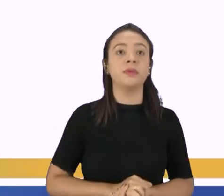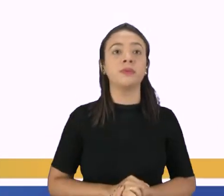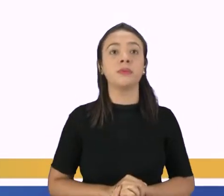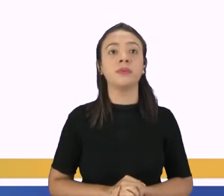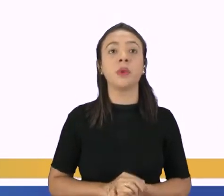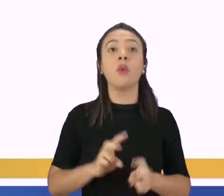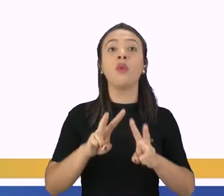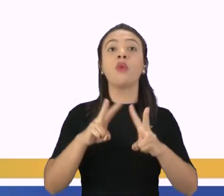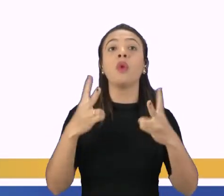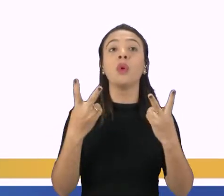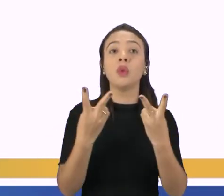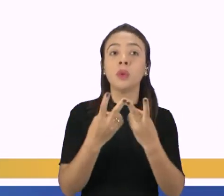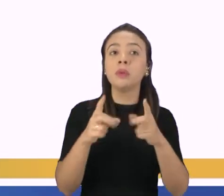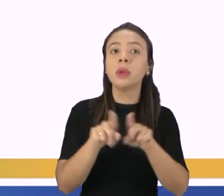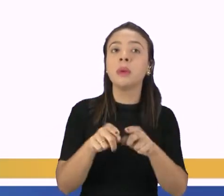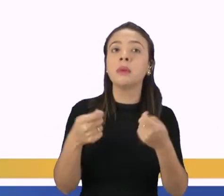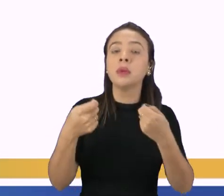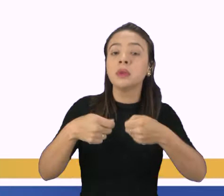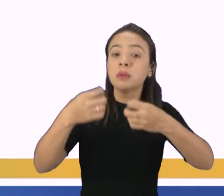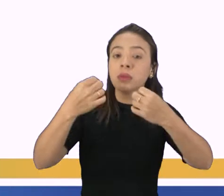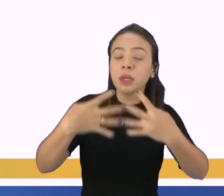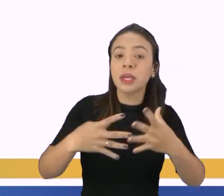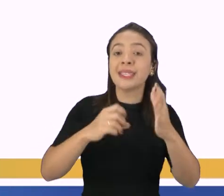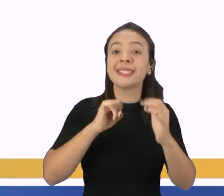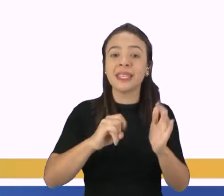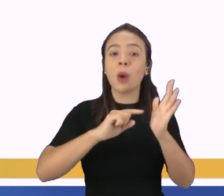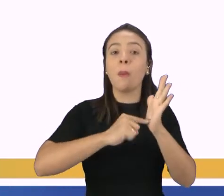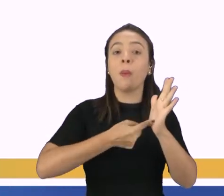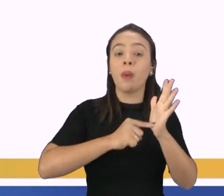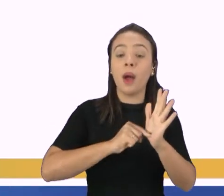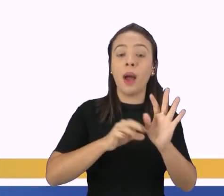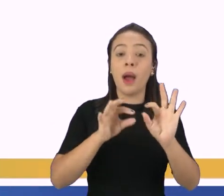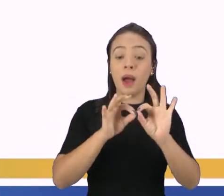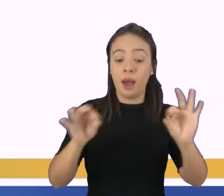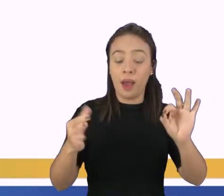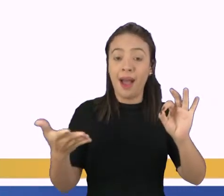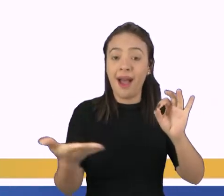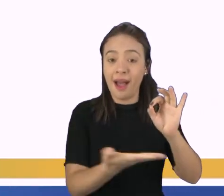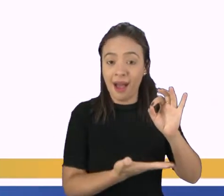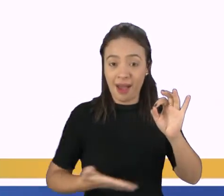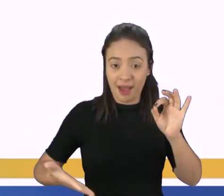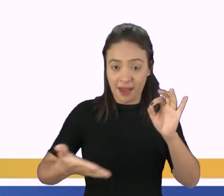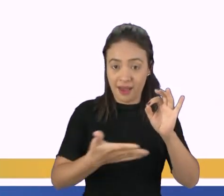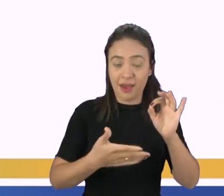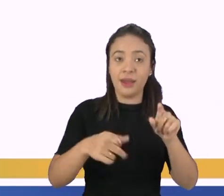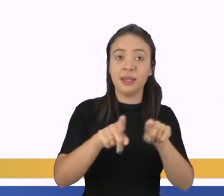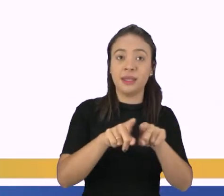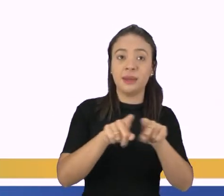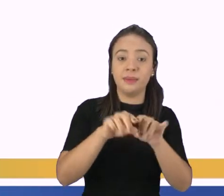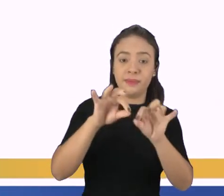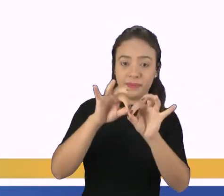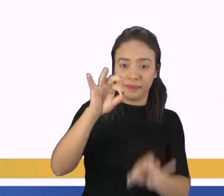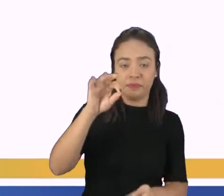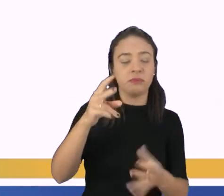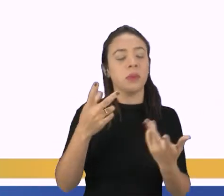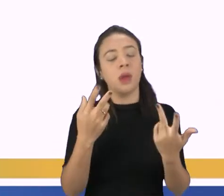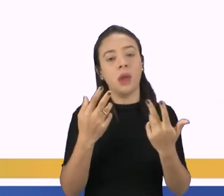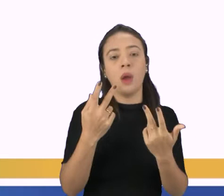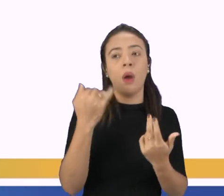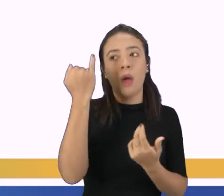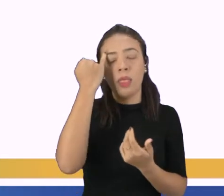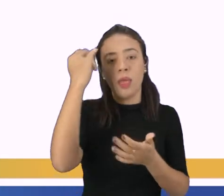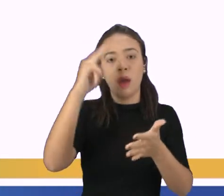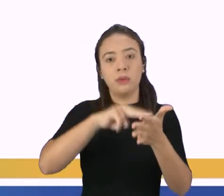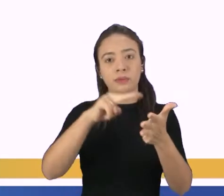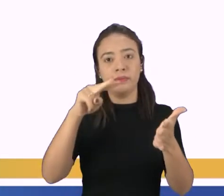cilindro fica calculado pelo produto da medida da área de sua base pela altura. Segue aquela mesma ideia de prisma, tá bom? Só